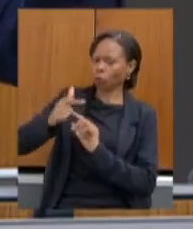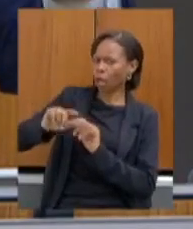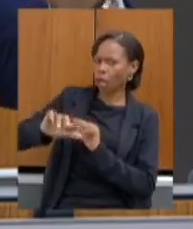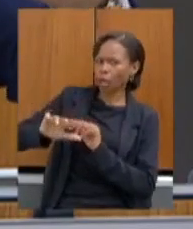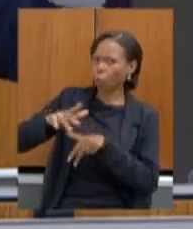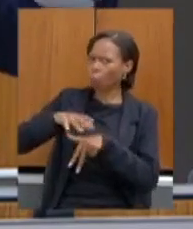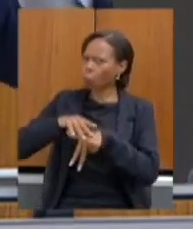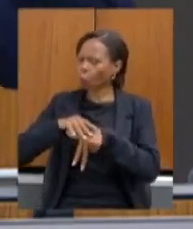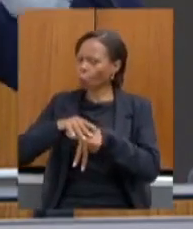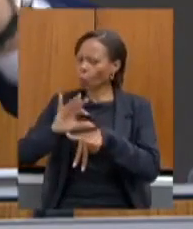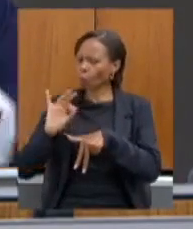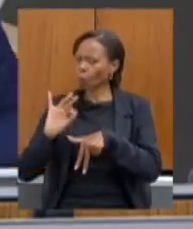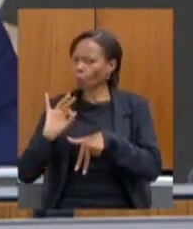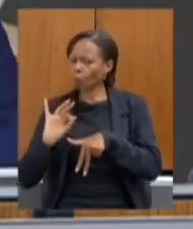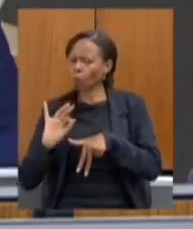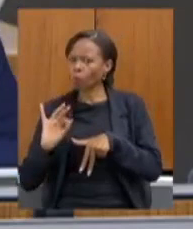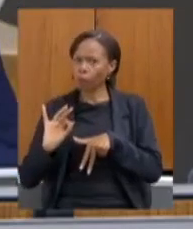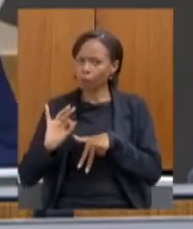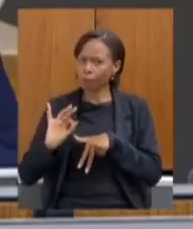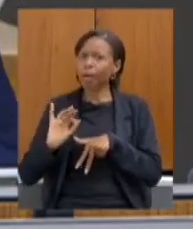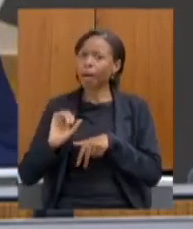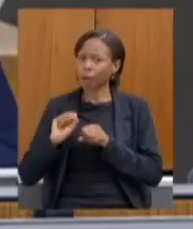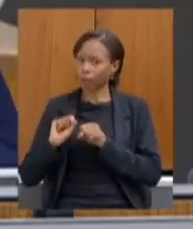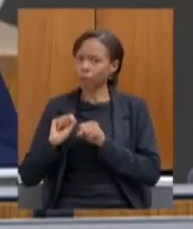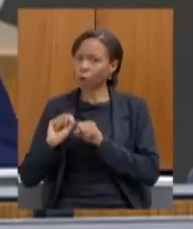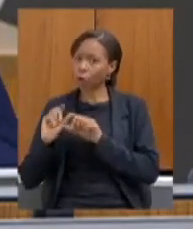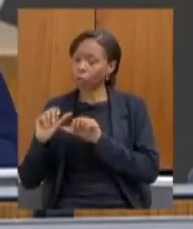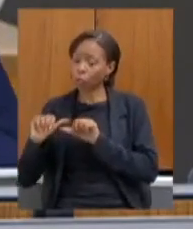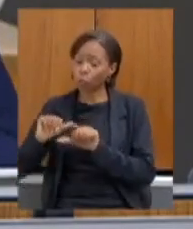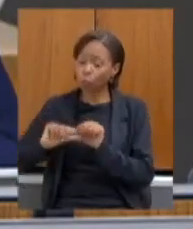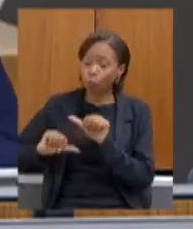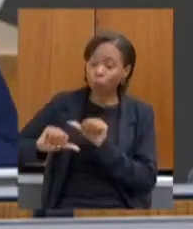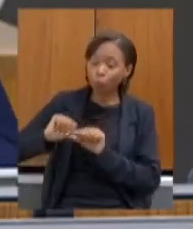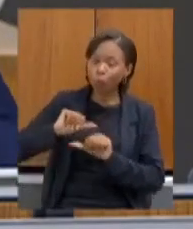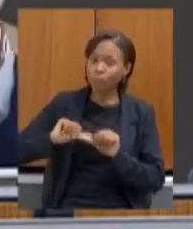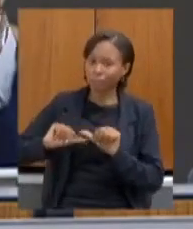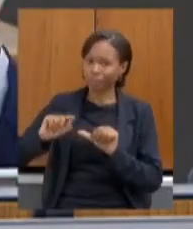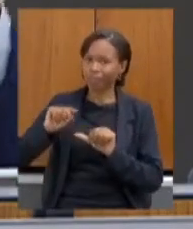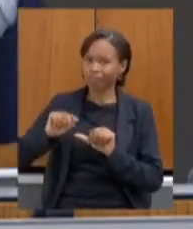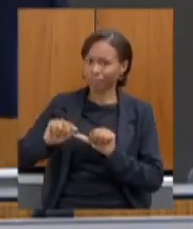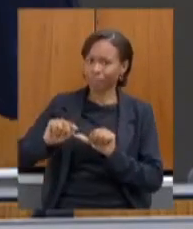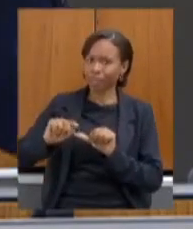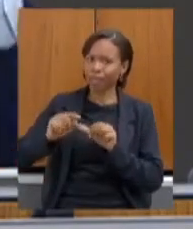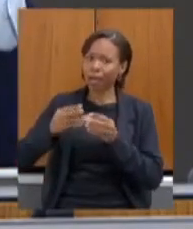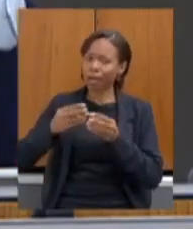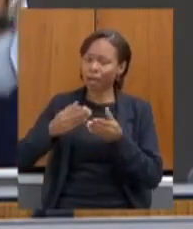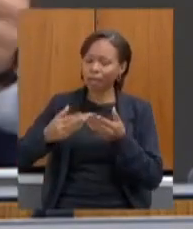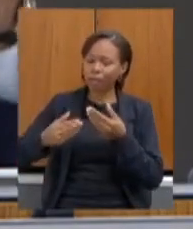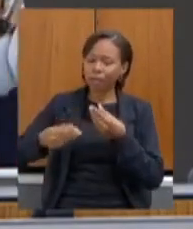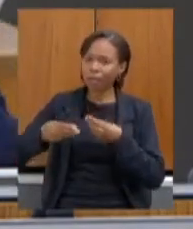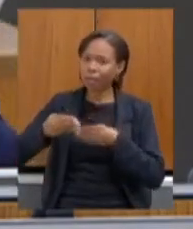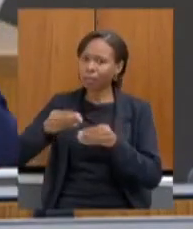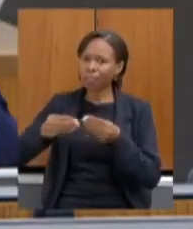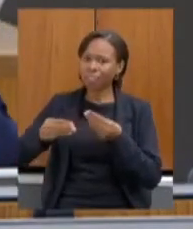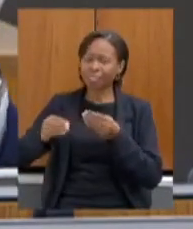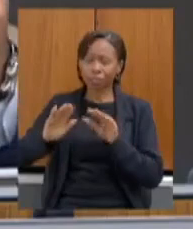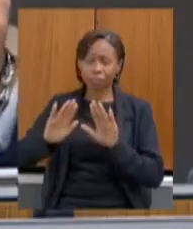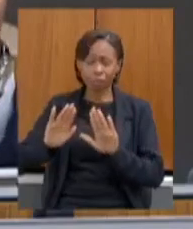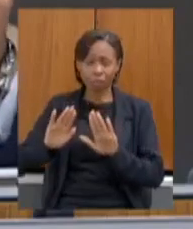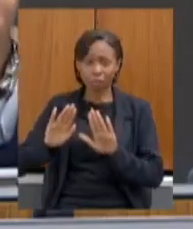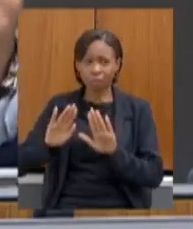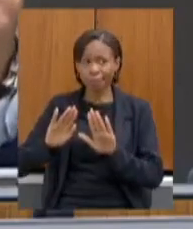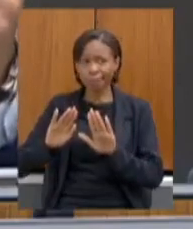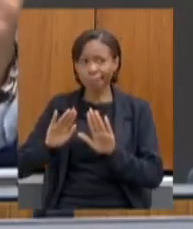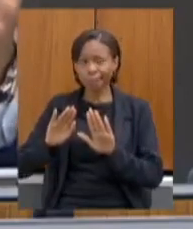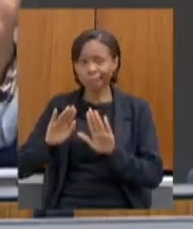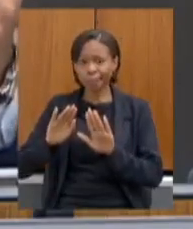passar essa região para uma onda mais flexível. Contudo, para voltar atrás, não tem prazo, deputado. Então,